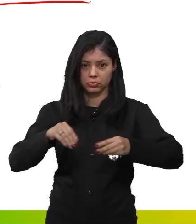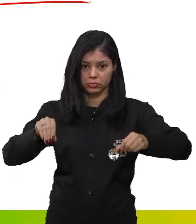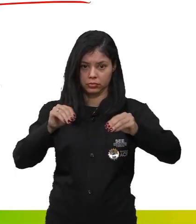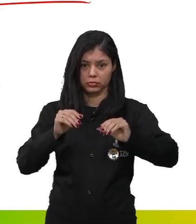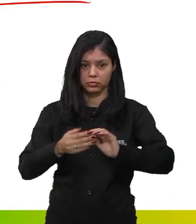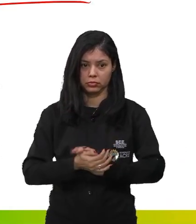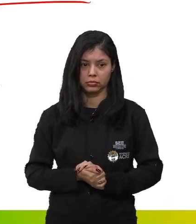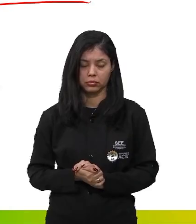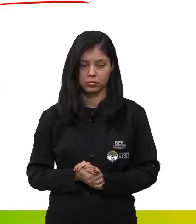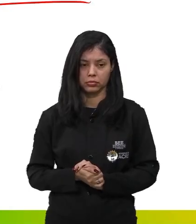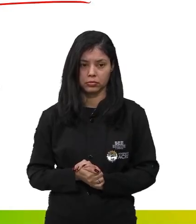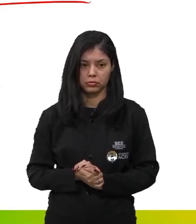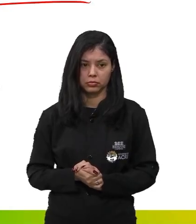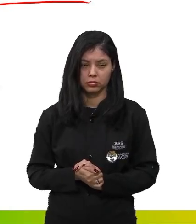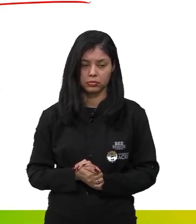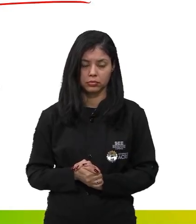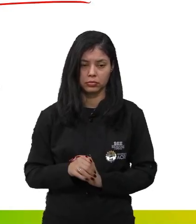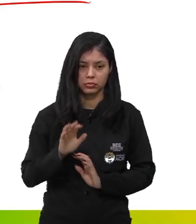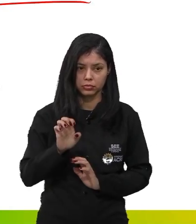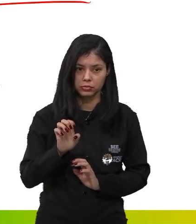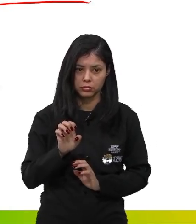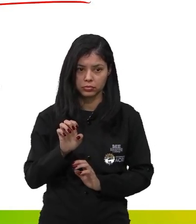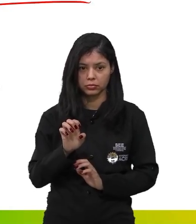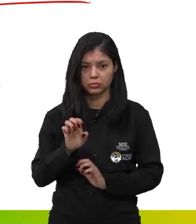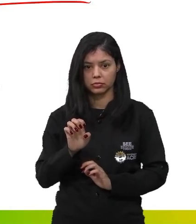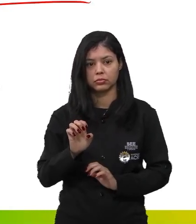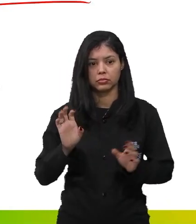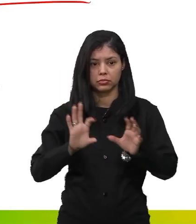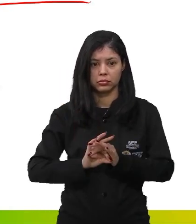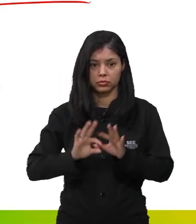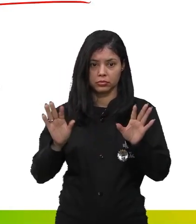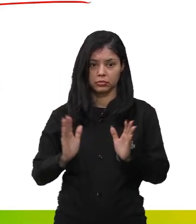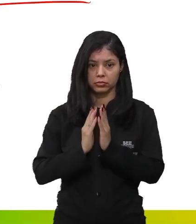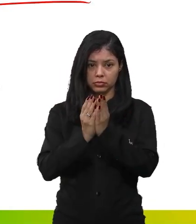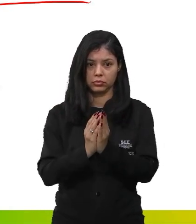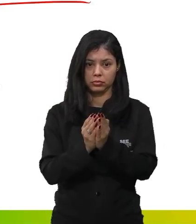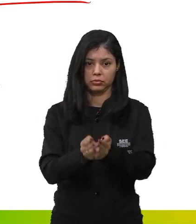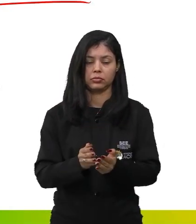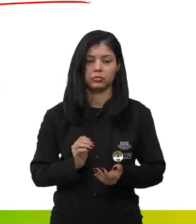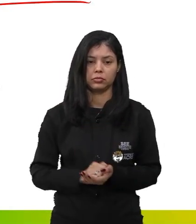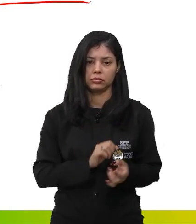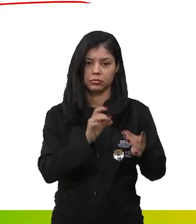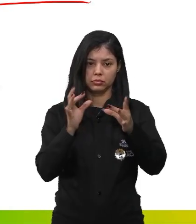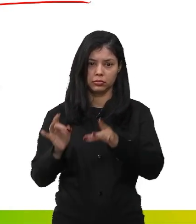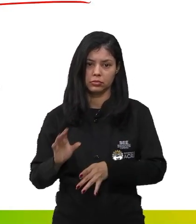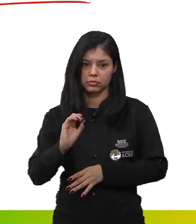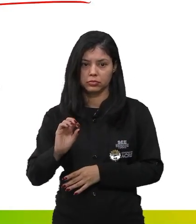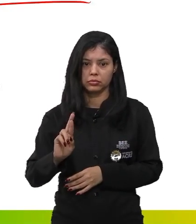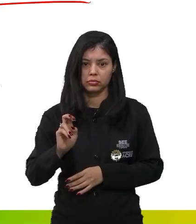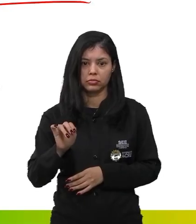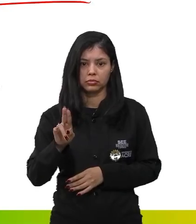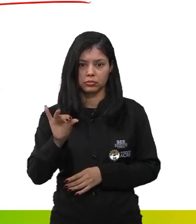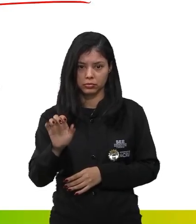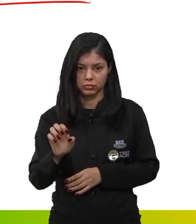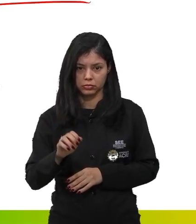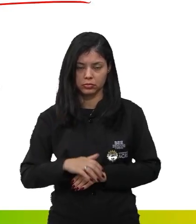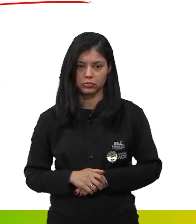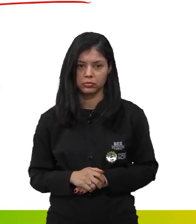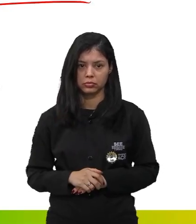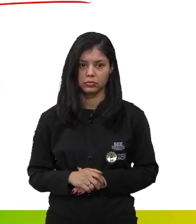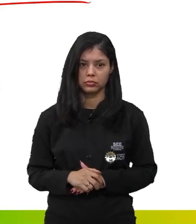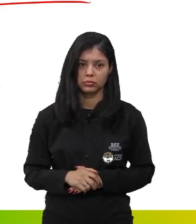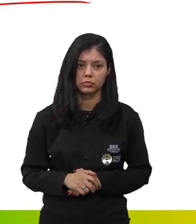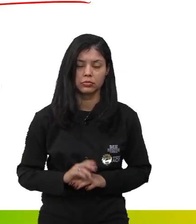de territórios na América. Letra E, favoreceu a livre navegação e o comércio com o